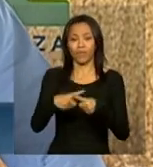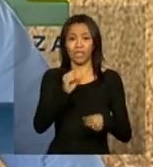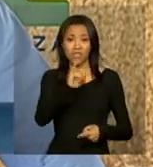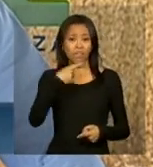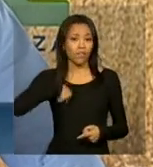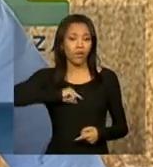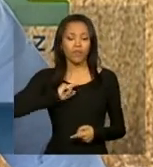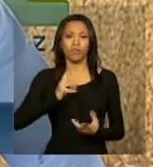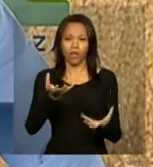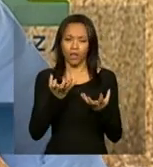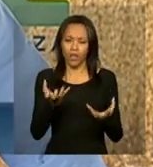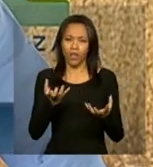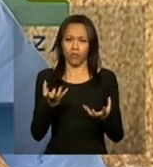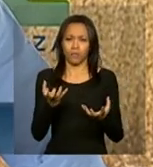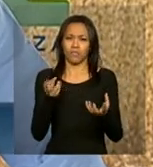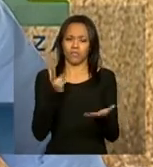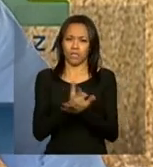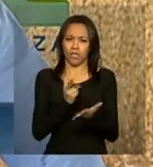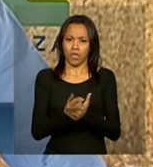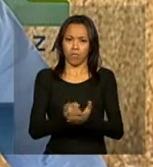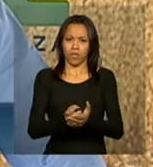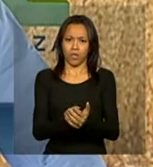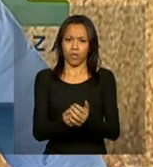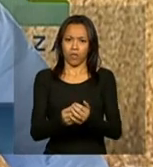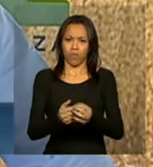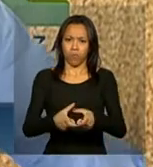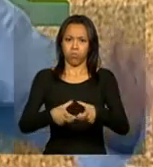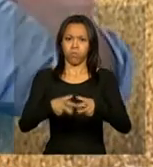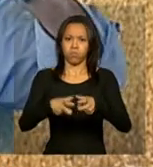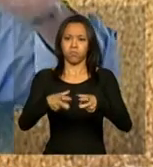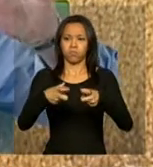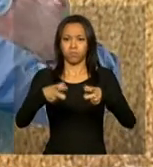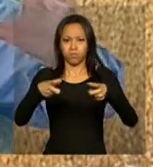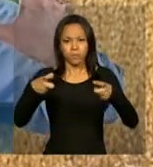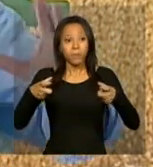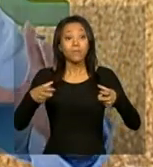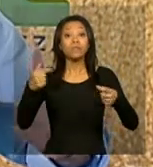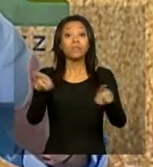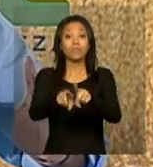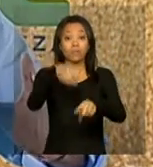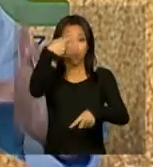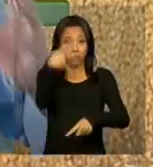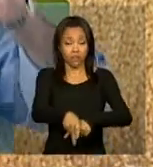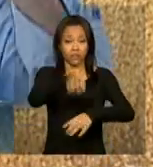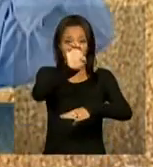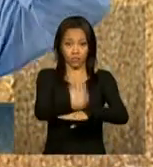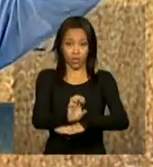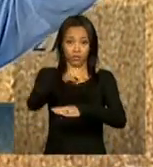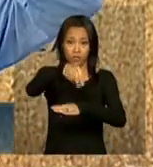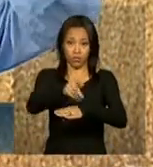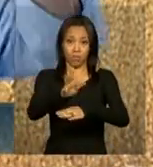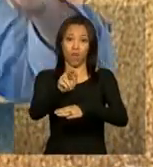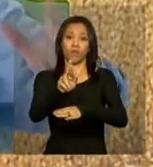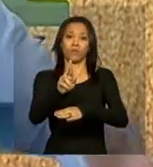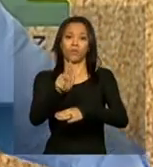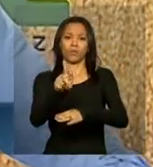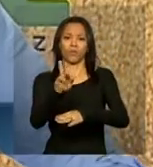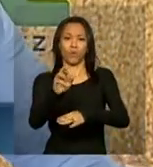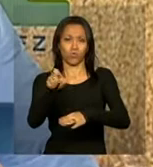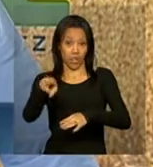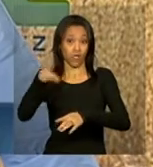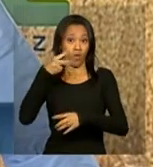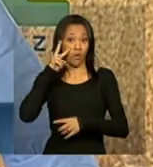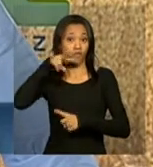nós queremos verticalizar a nossa produção, o estado de Mato Grosso, a senhora, quando sobrevoou